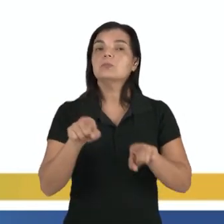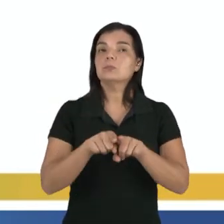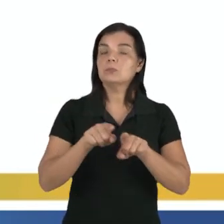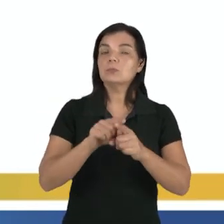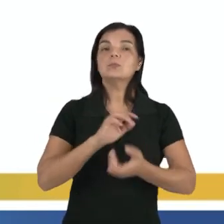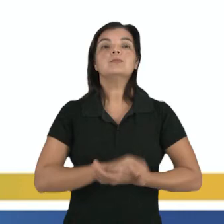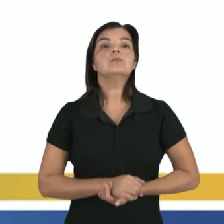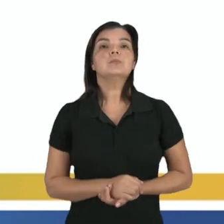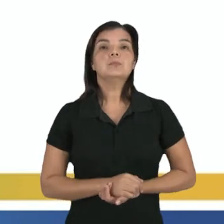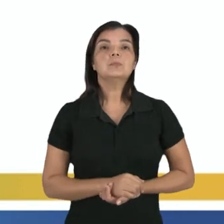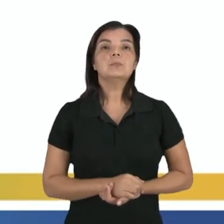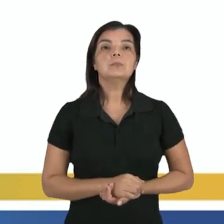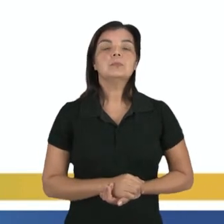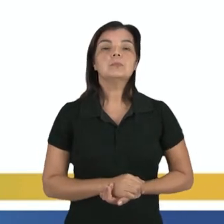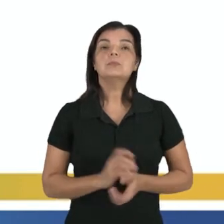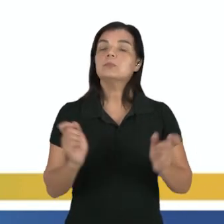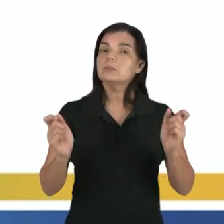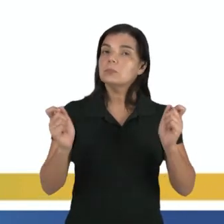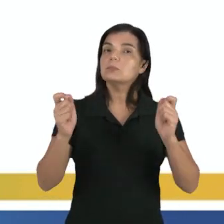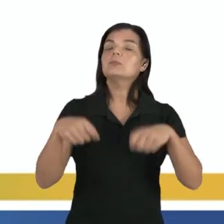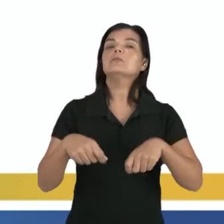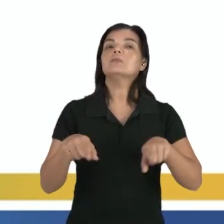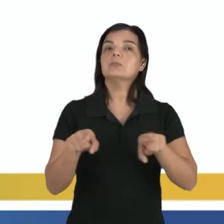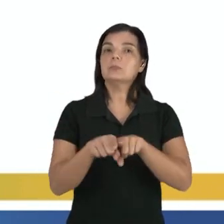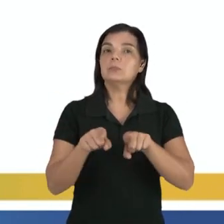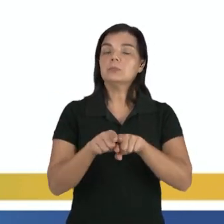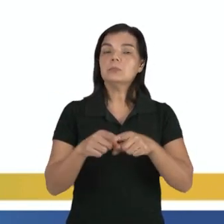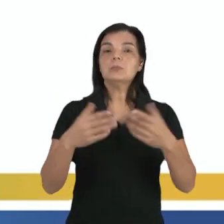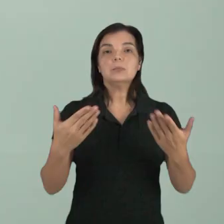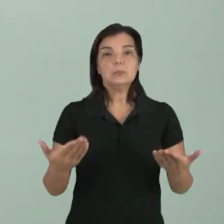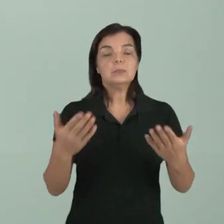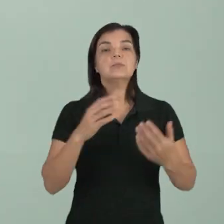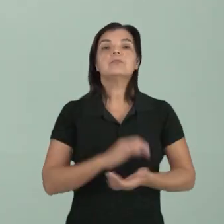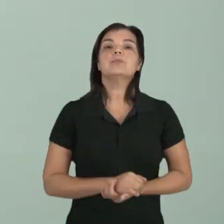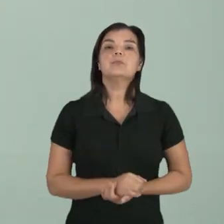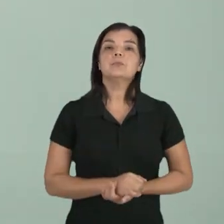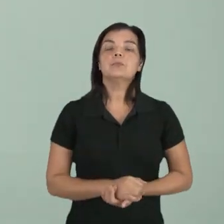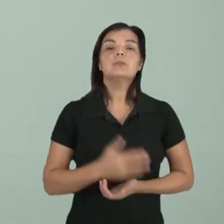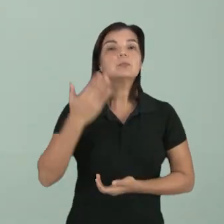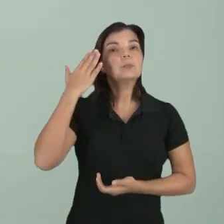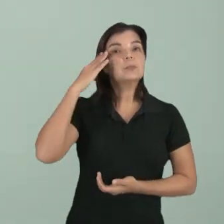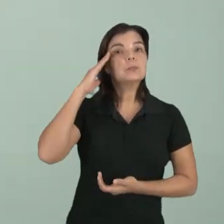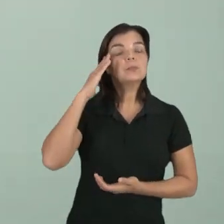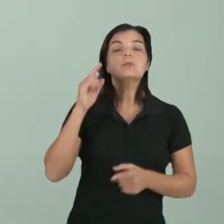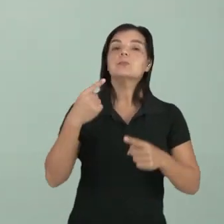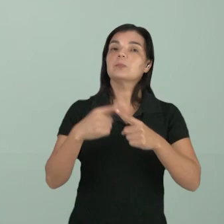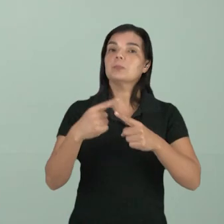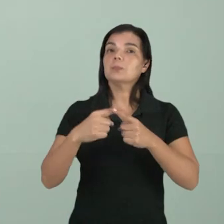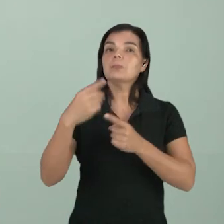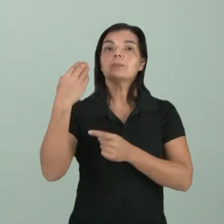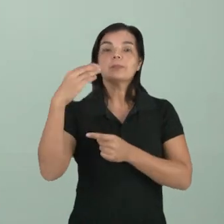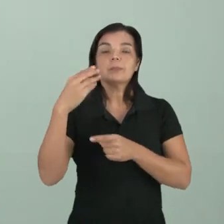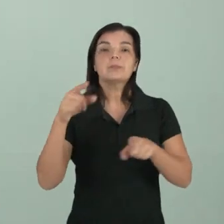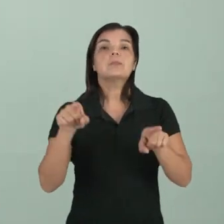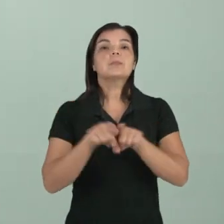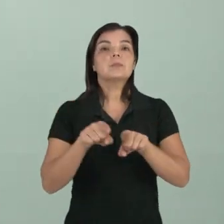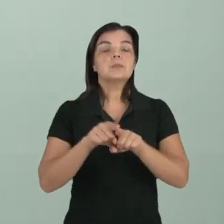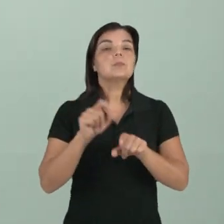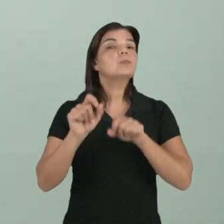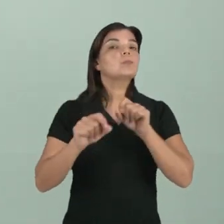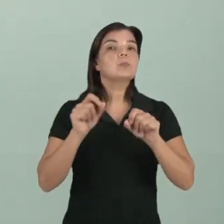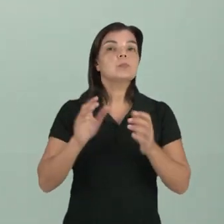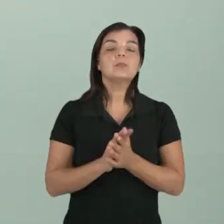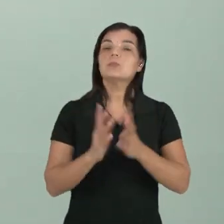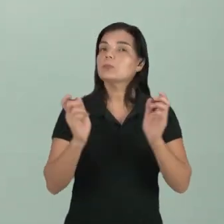trabalhando com essas possibilidades até chegar a um consenso, porque a ciência ela trabalha com